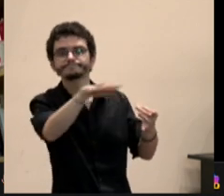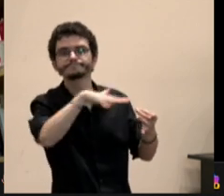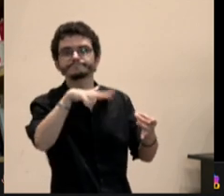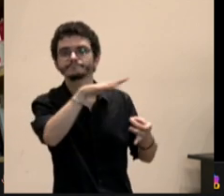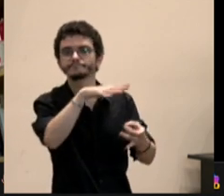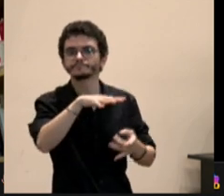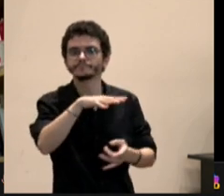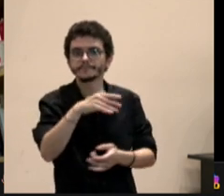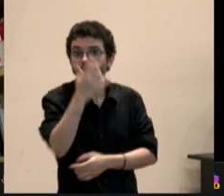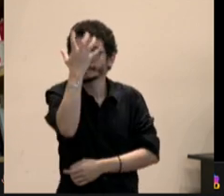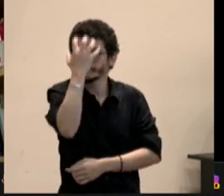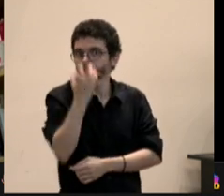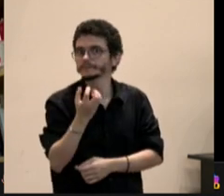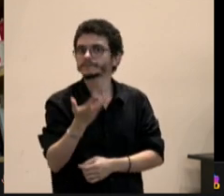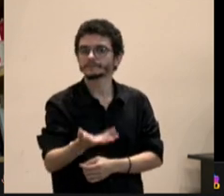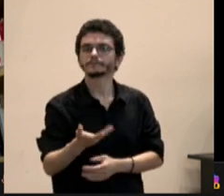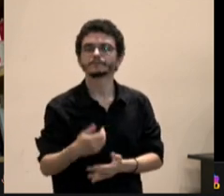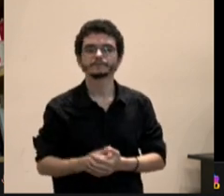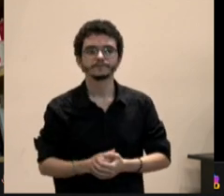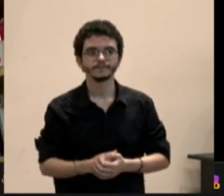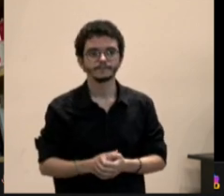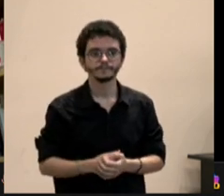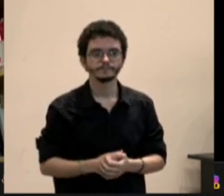crítica, né?